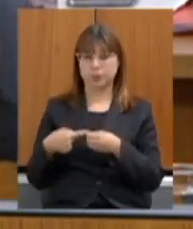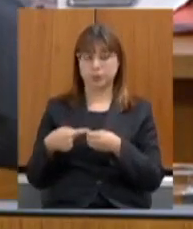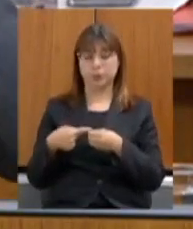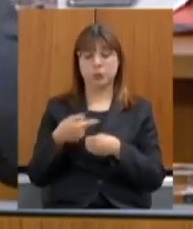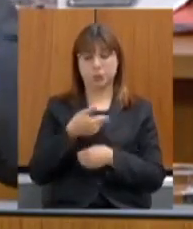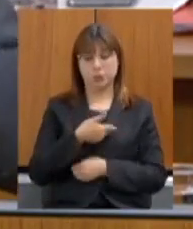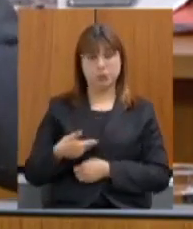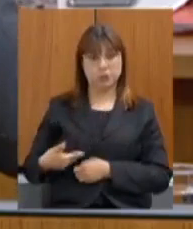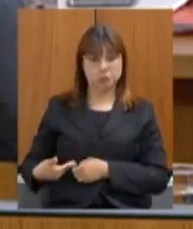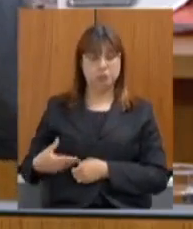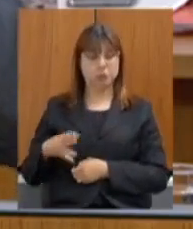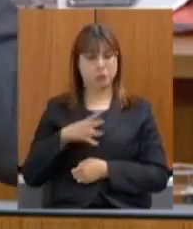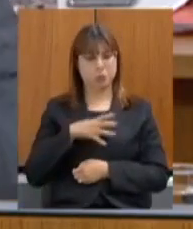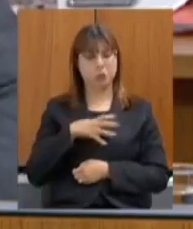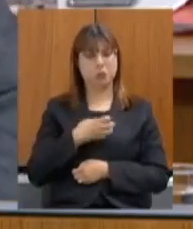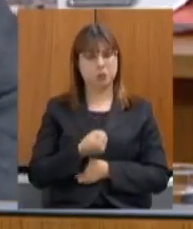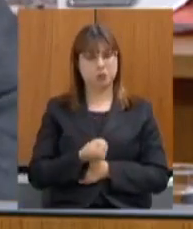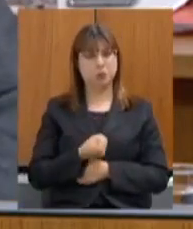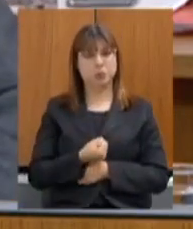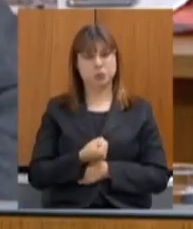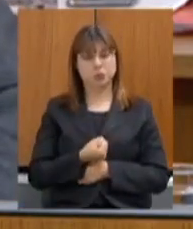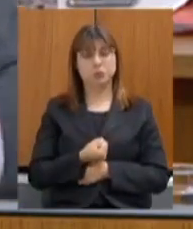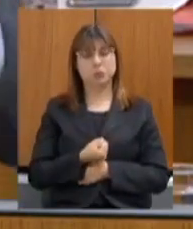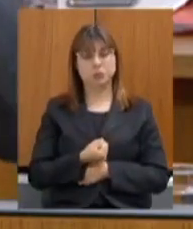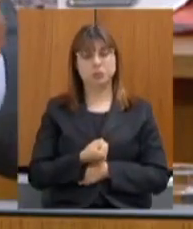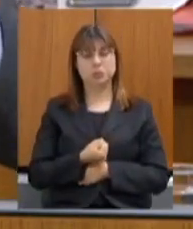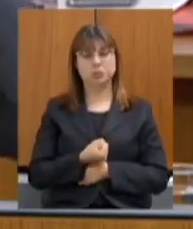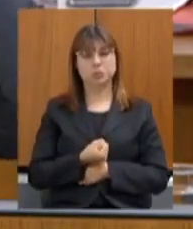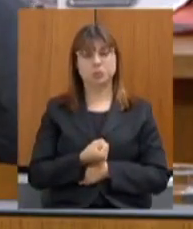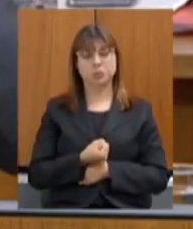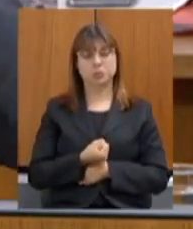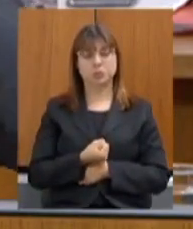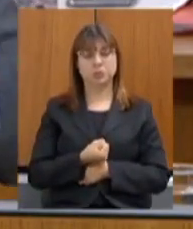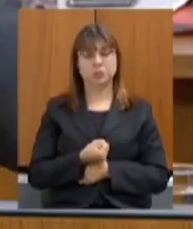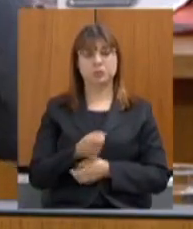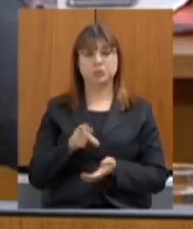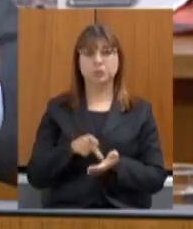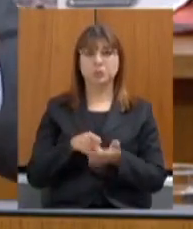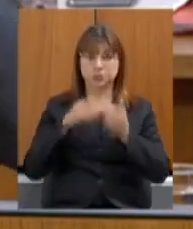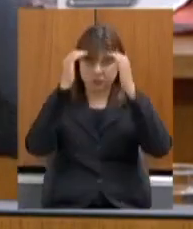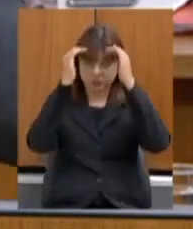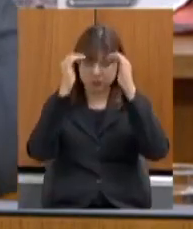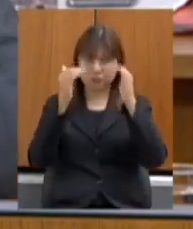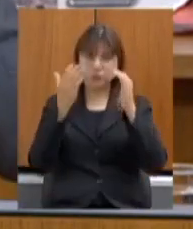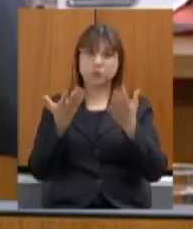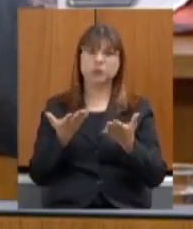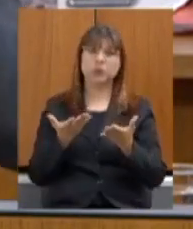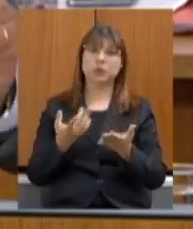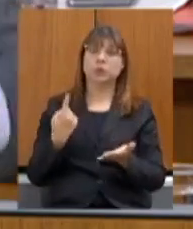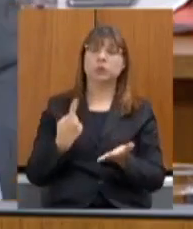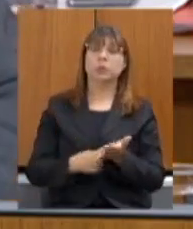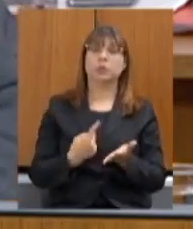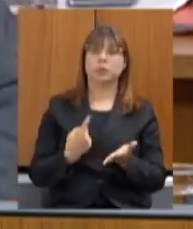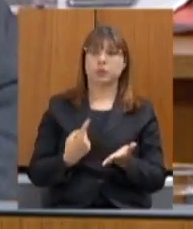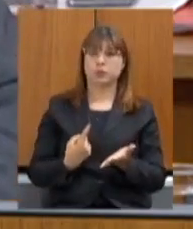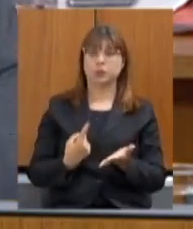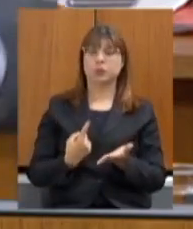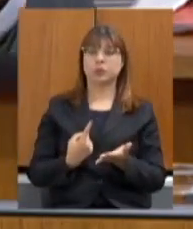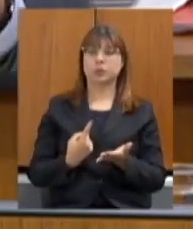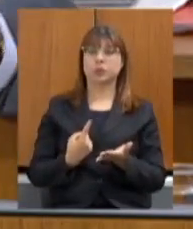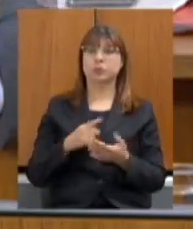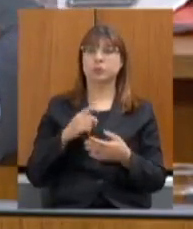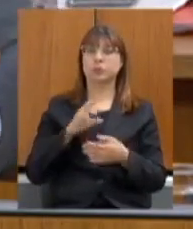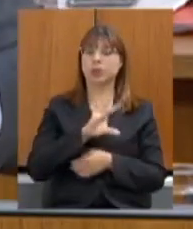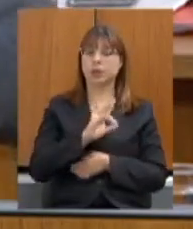corajoso, determinado e cumprindo efetivamente um acordo com a MM e com os prefeitos, não